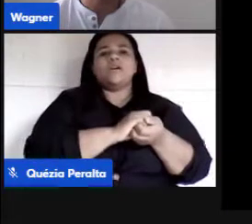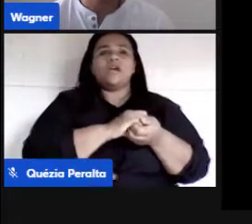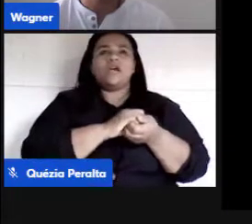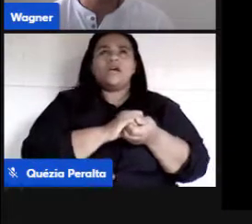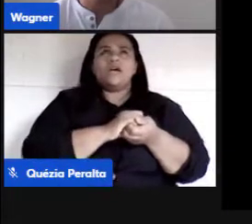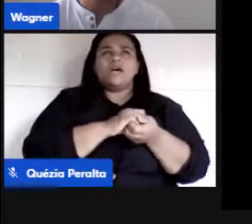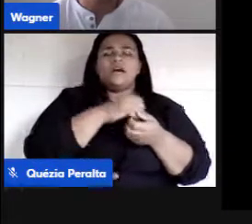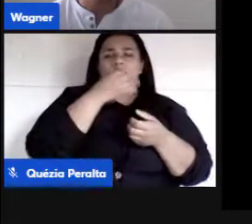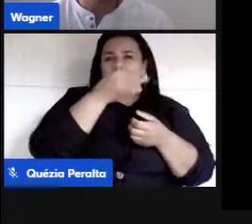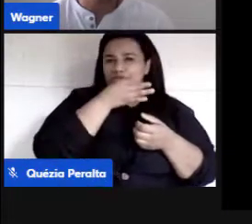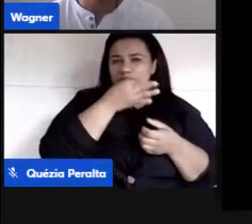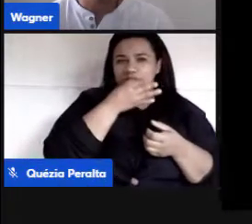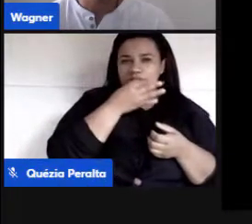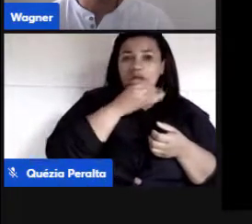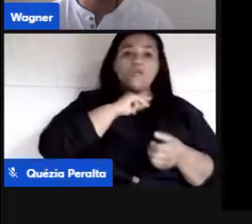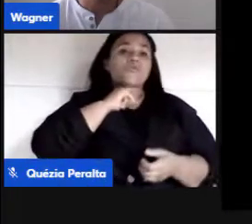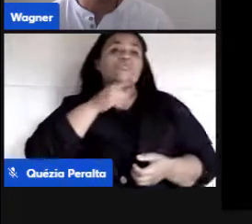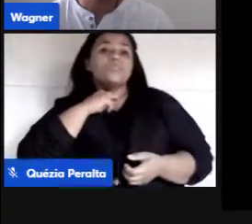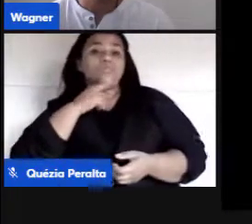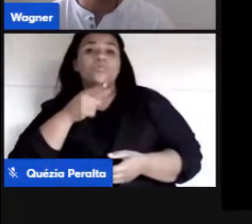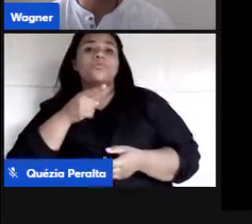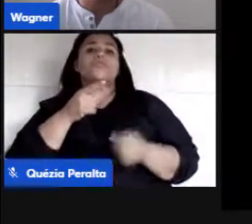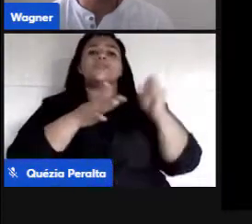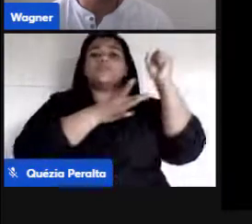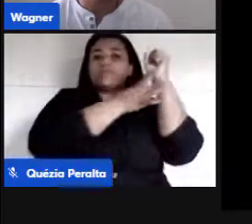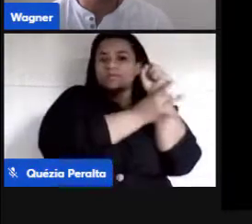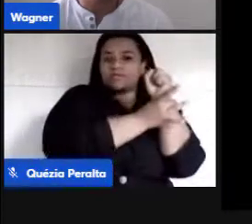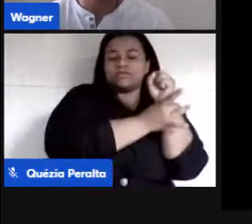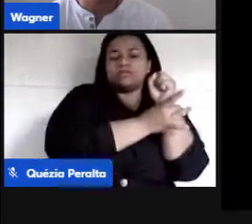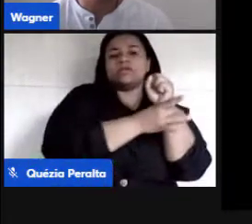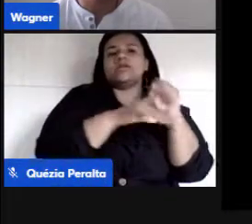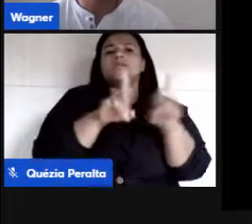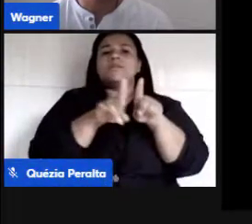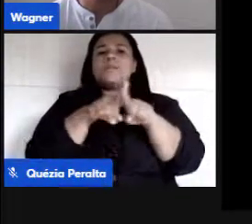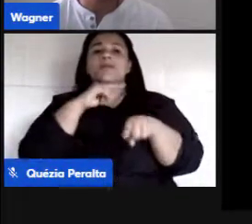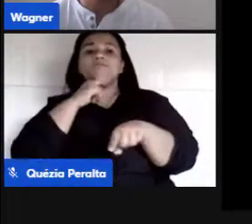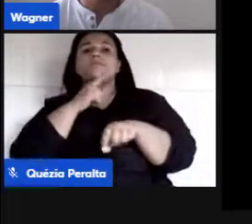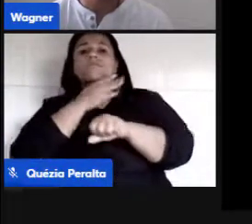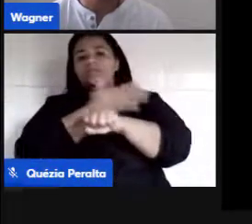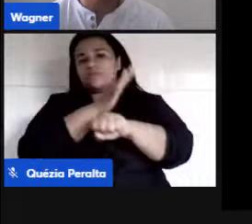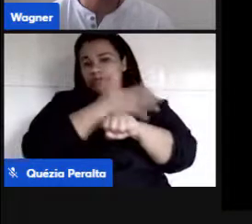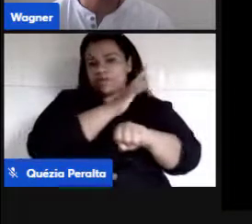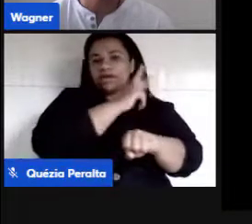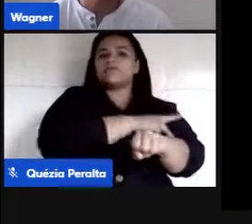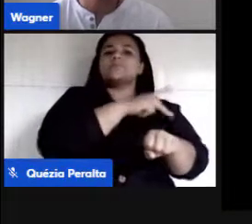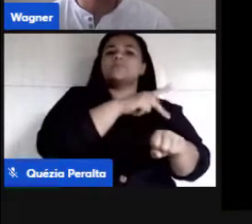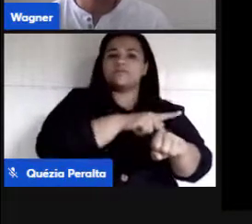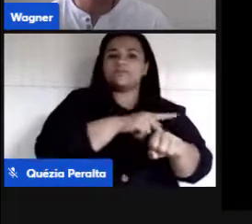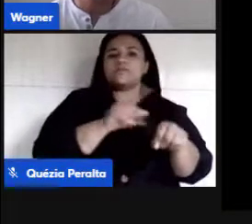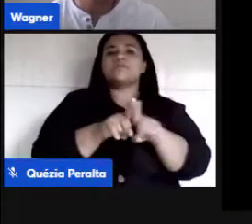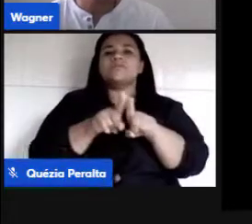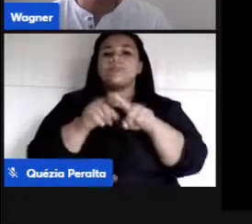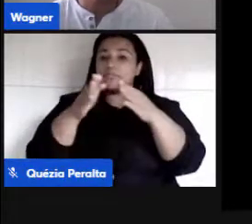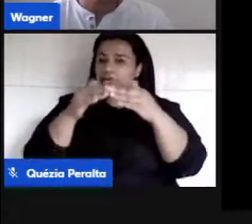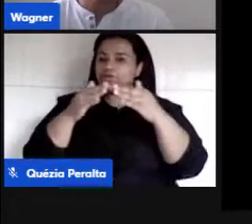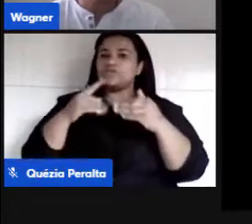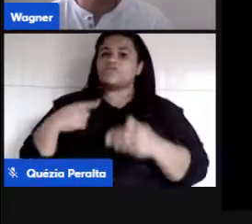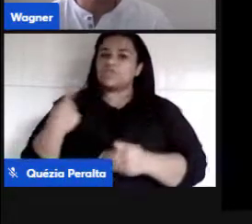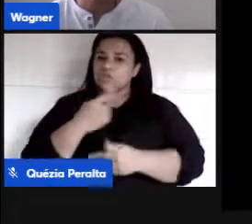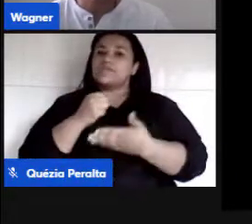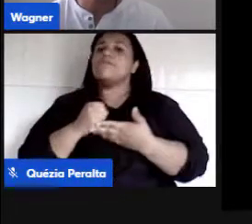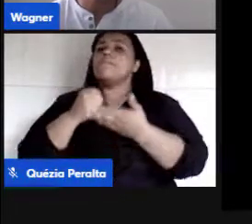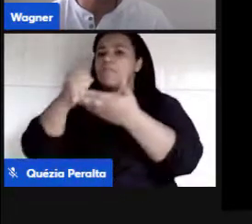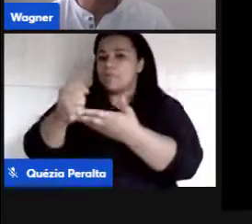tirar dúvidas sobre as práticas pedagógicas, pedir para que nós vamos até a escola